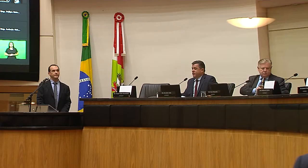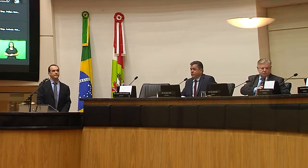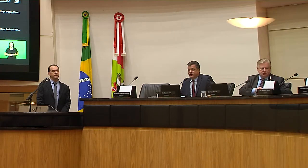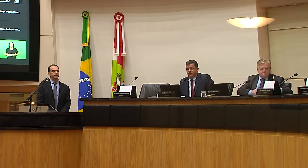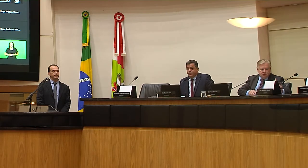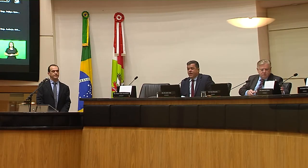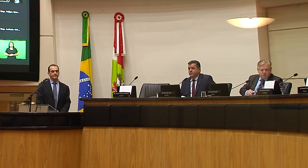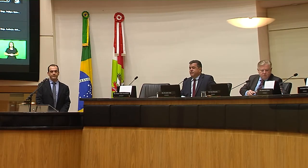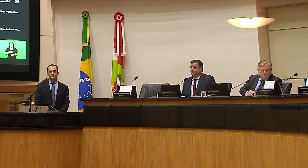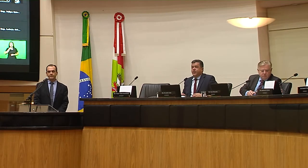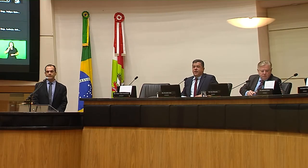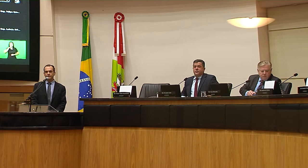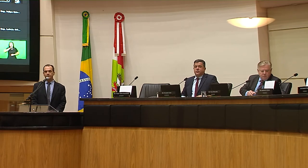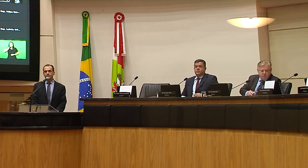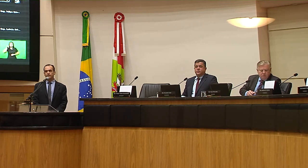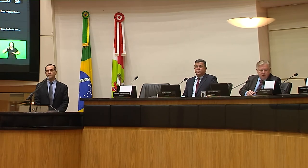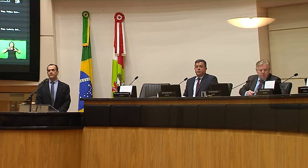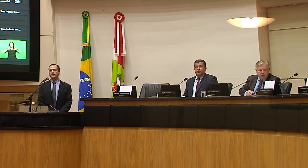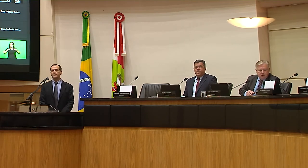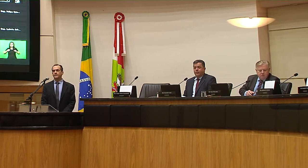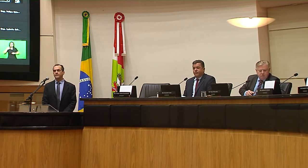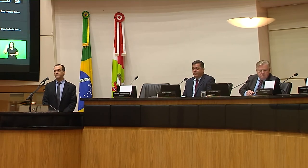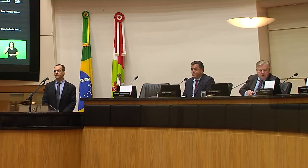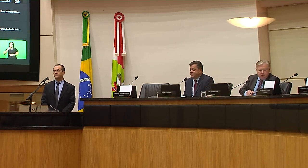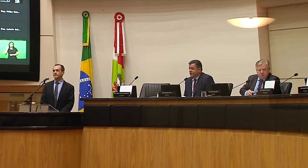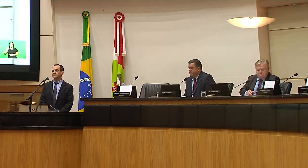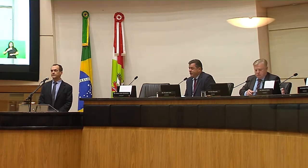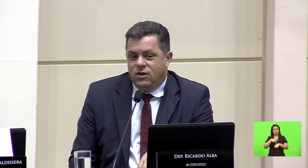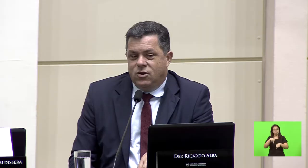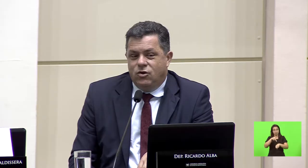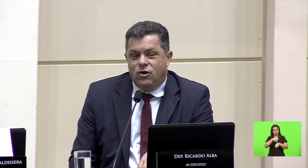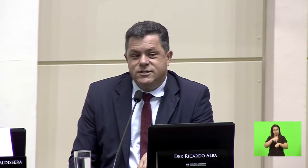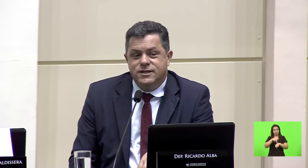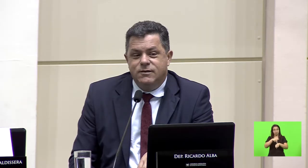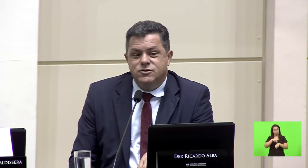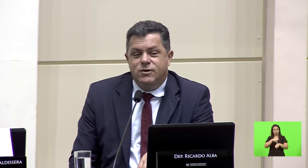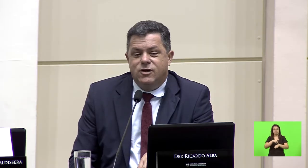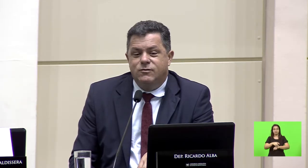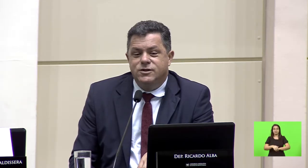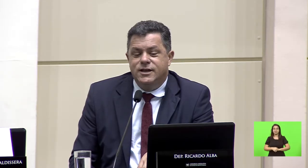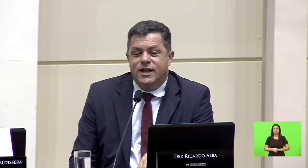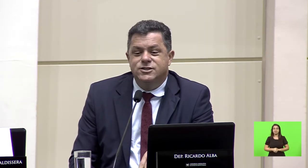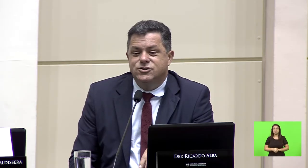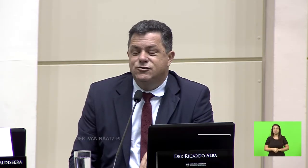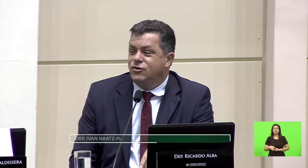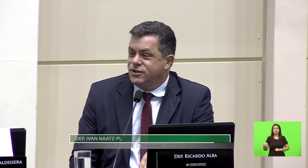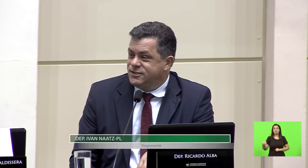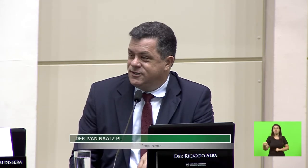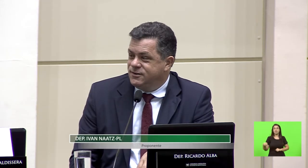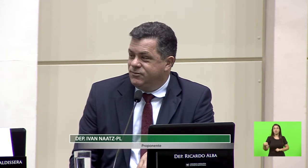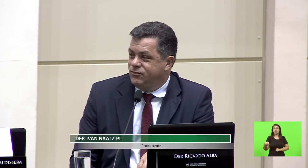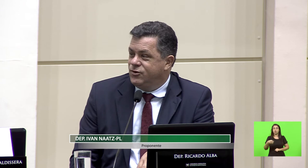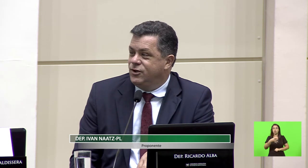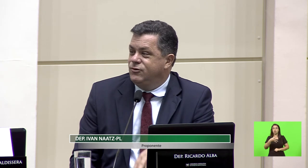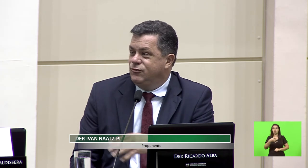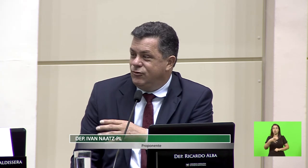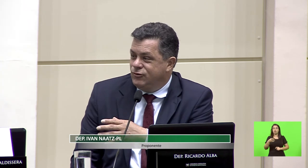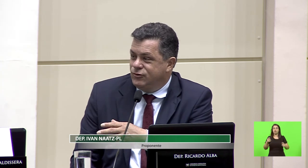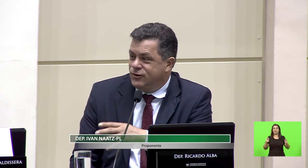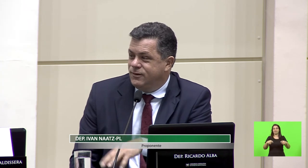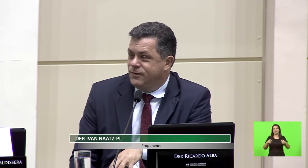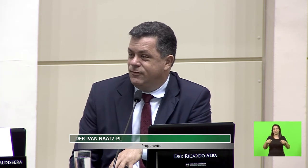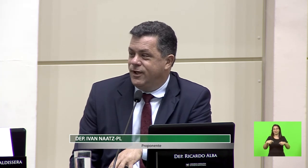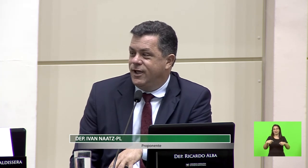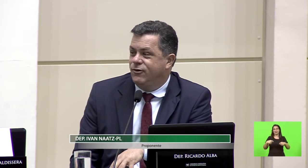dos juízes. O deputado Ivan Nates foi quem propôs a homenagem. Nós criamos uma nova modalidade, eu digo nós, porque eu